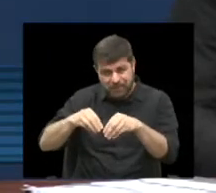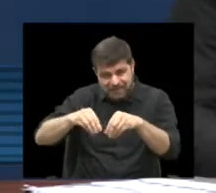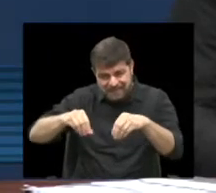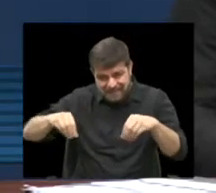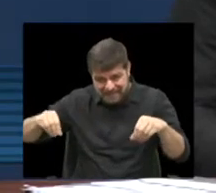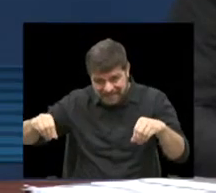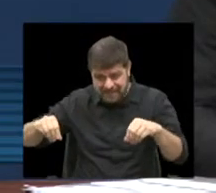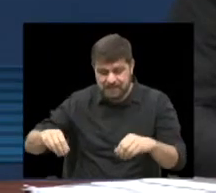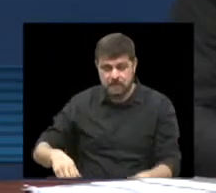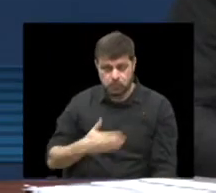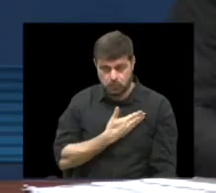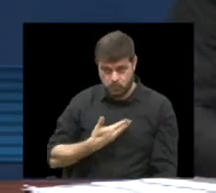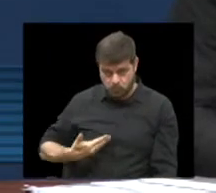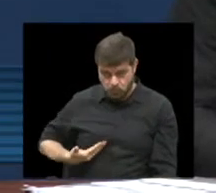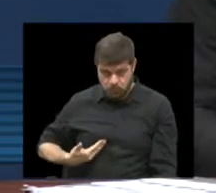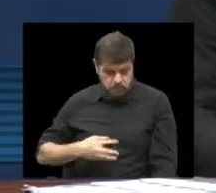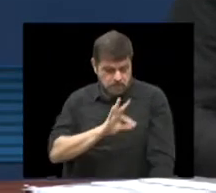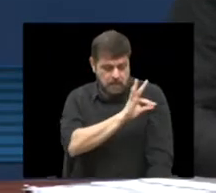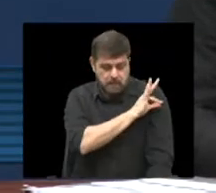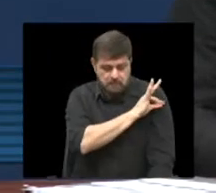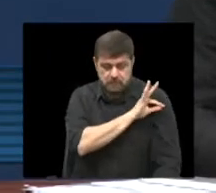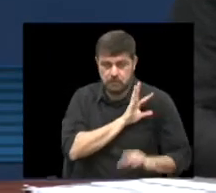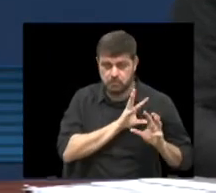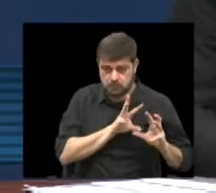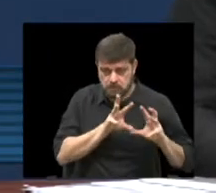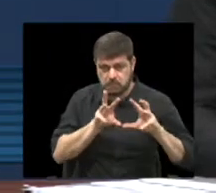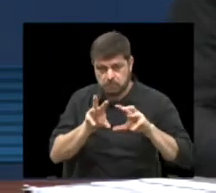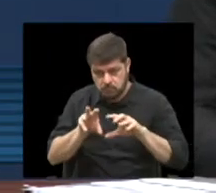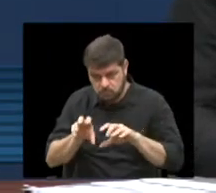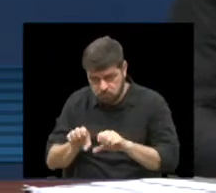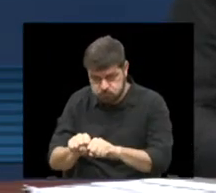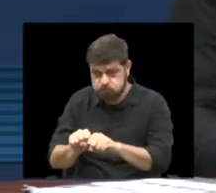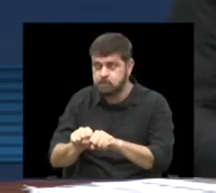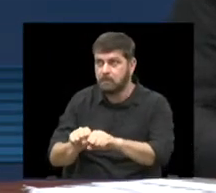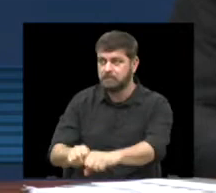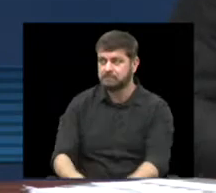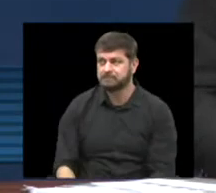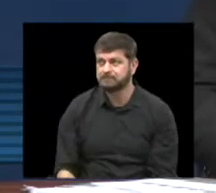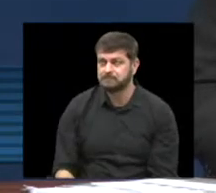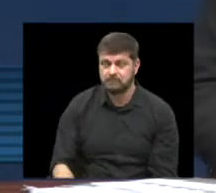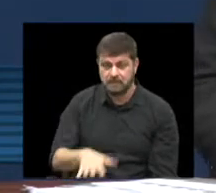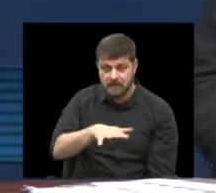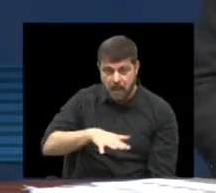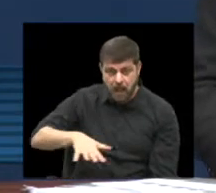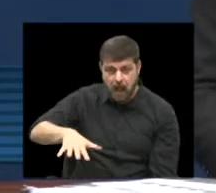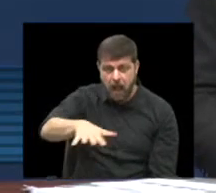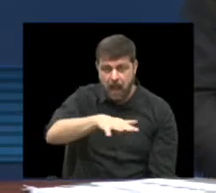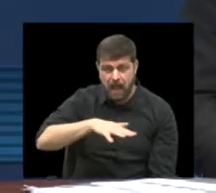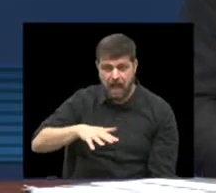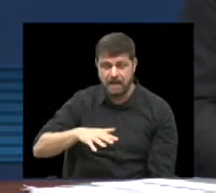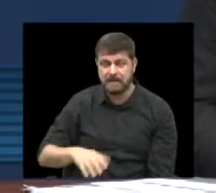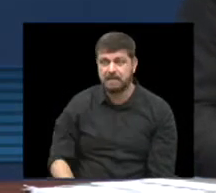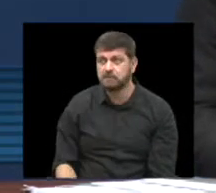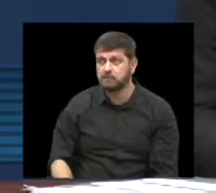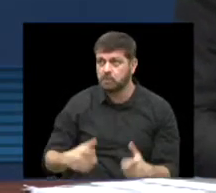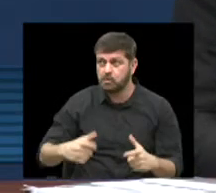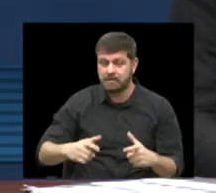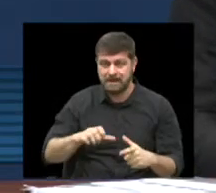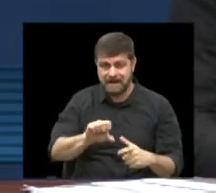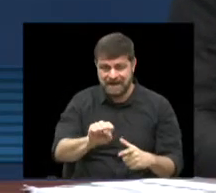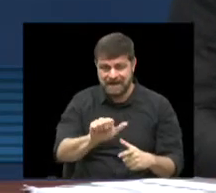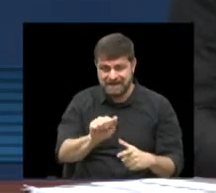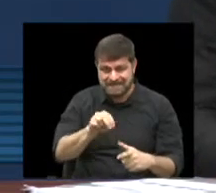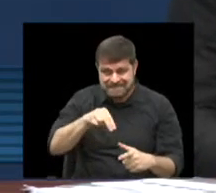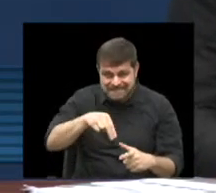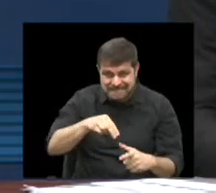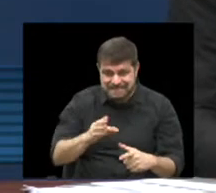do povo e transfere para a classe de bens patrimoniais a área de terreno de propriedade municipal